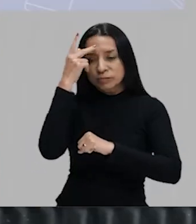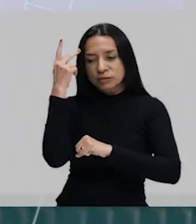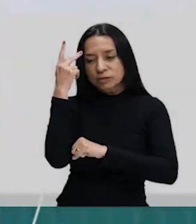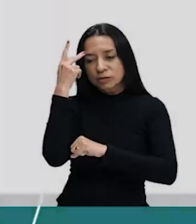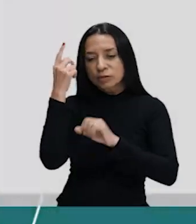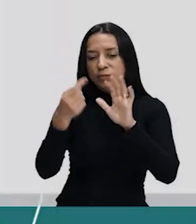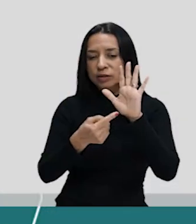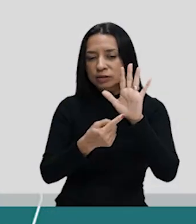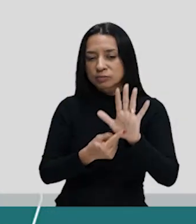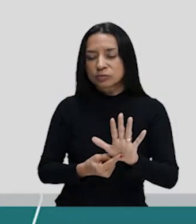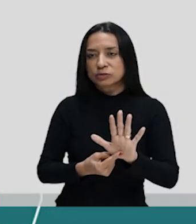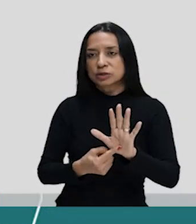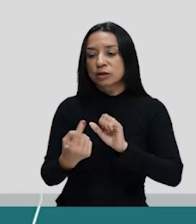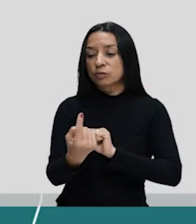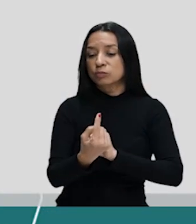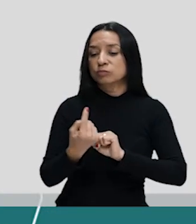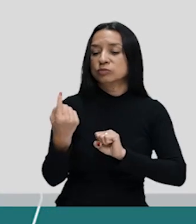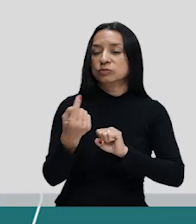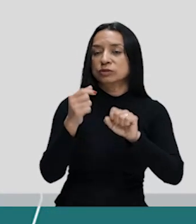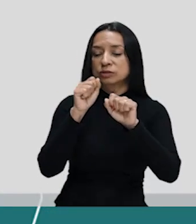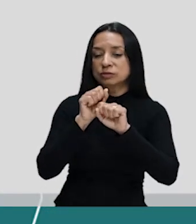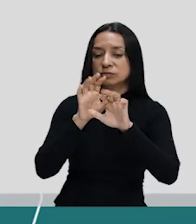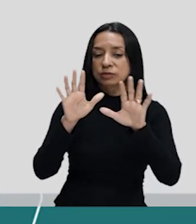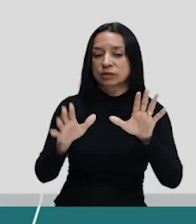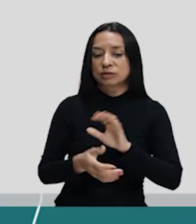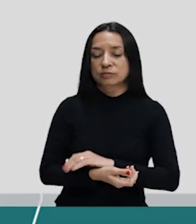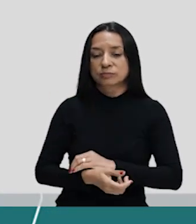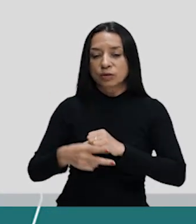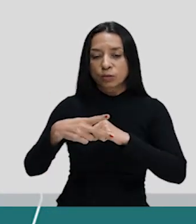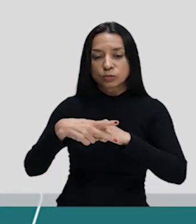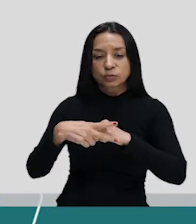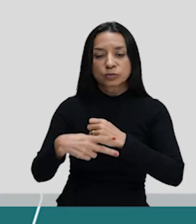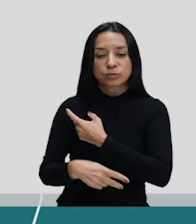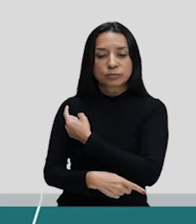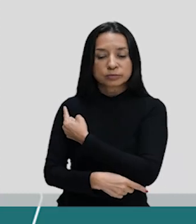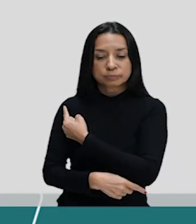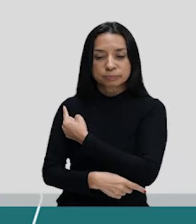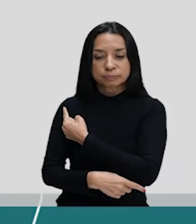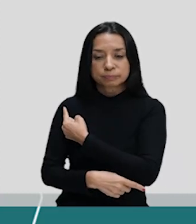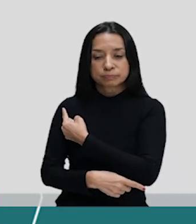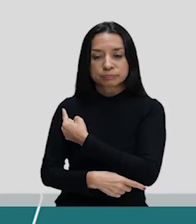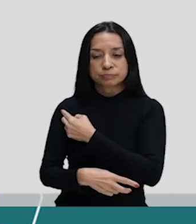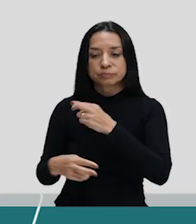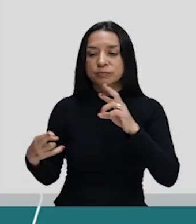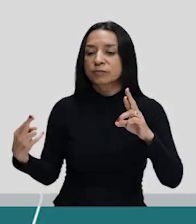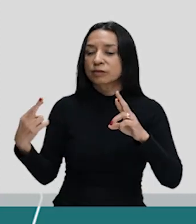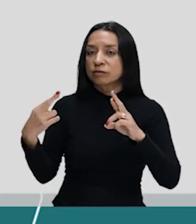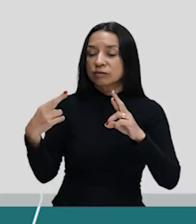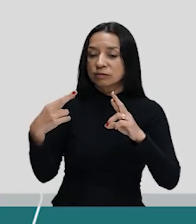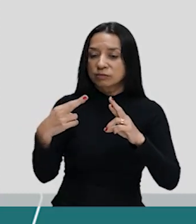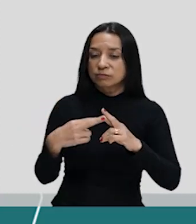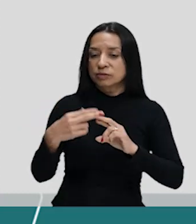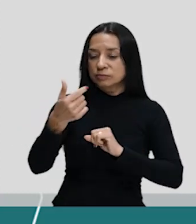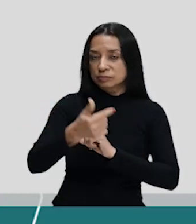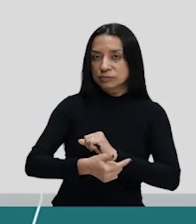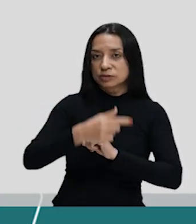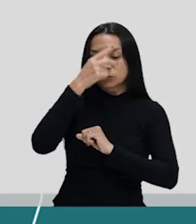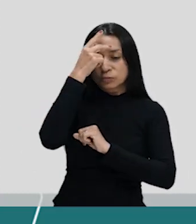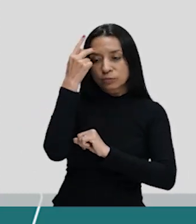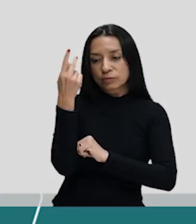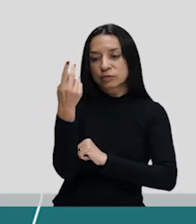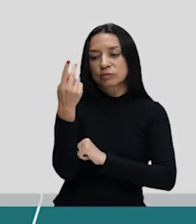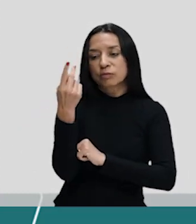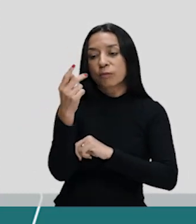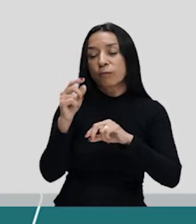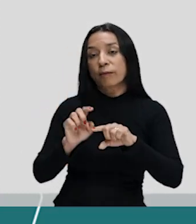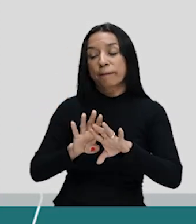Os pronomes usted e ustedes referem-se à segunda pessoa, porém, o verbo